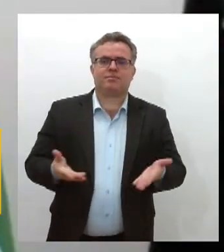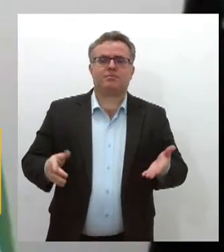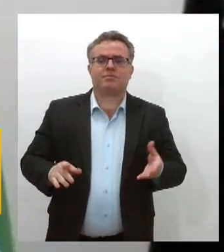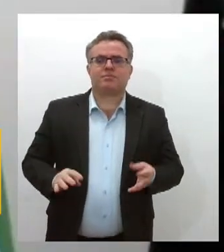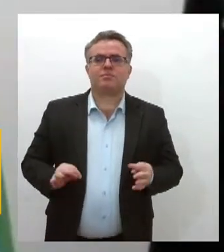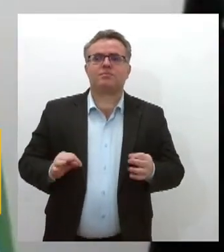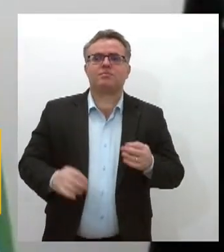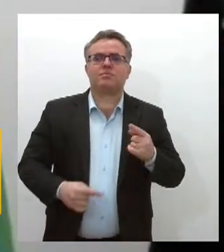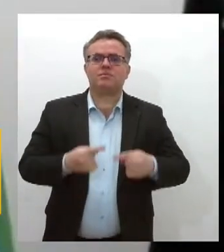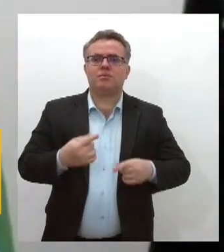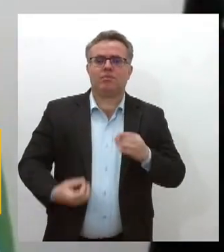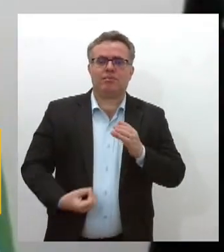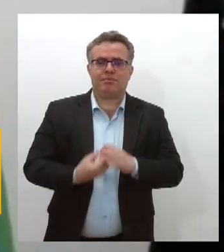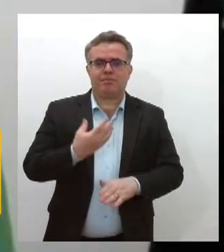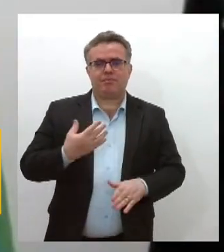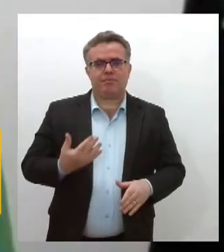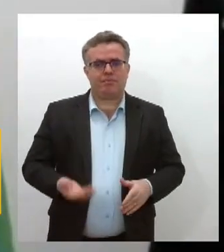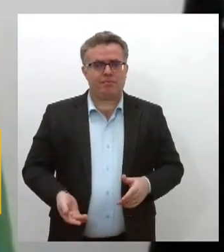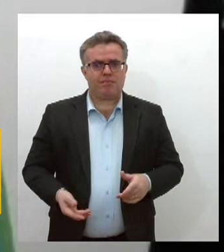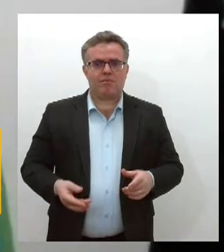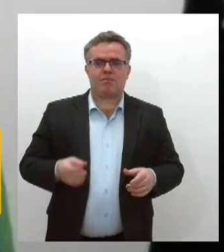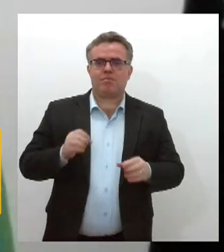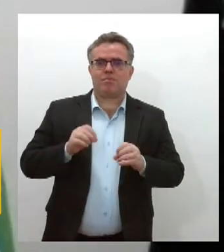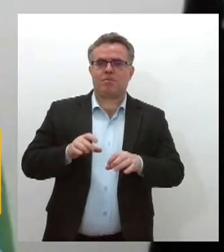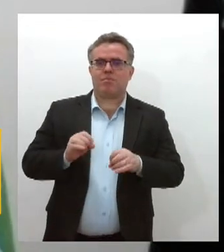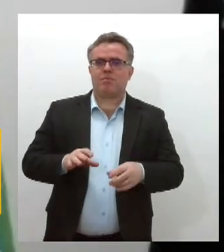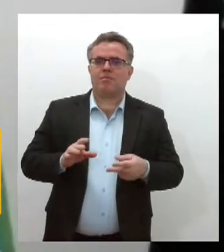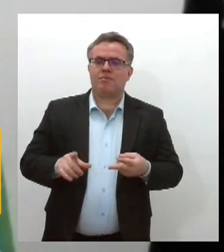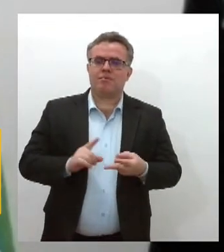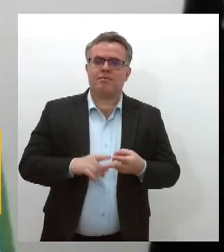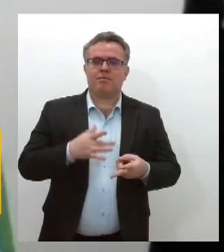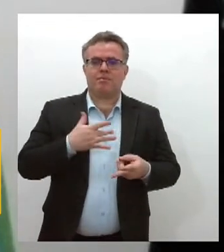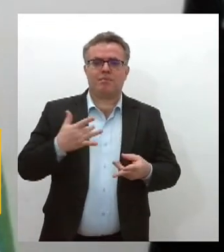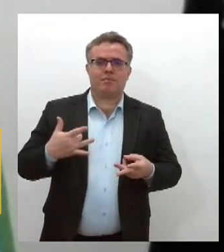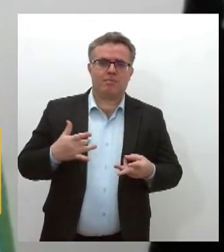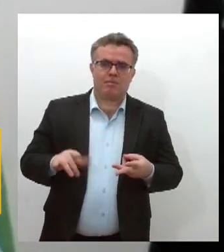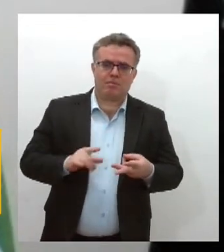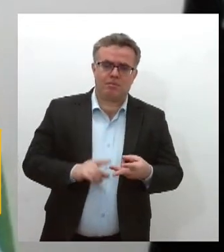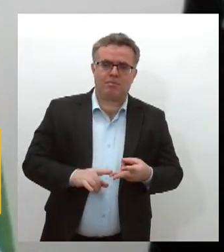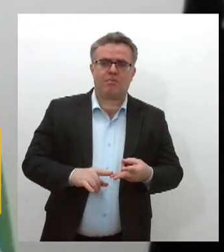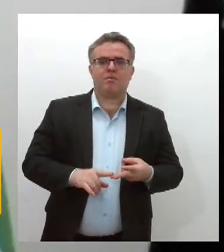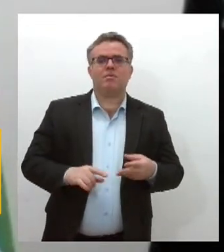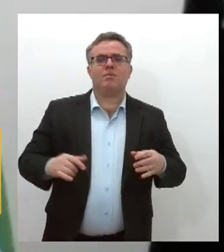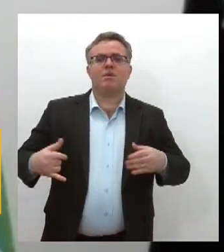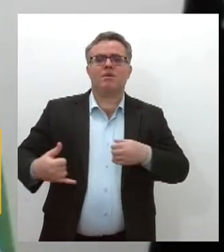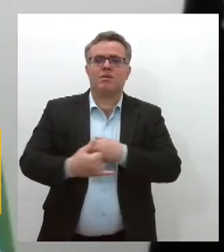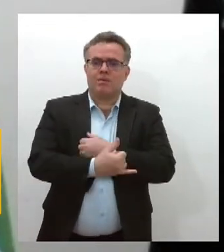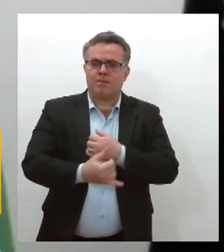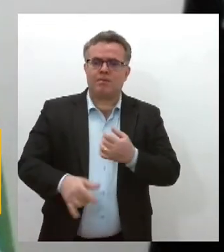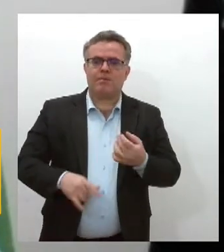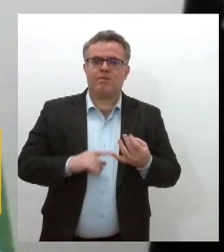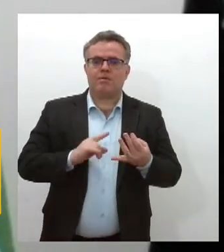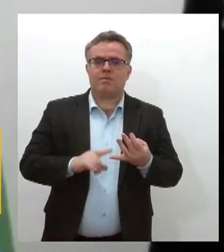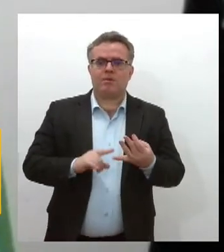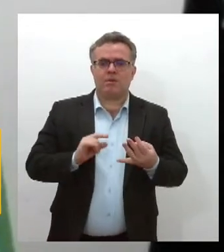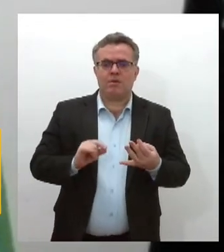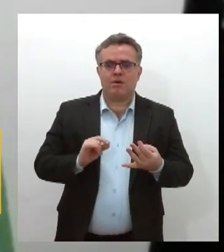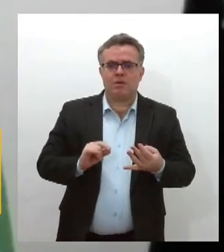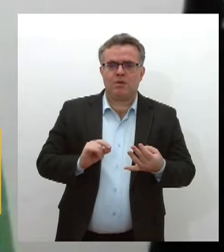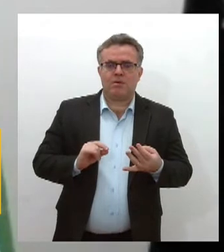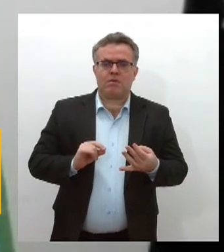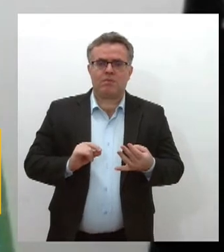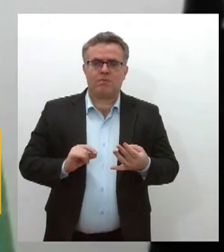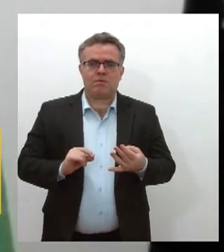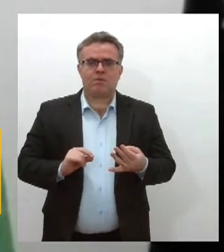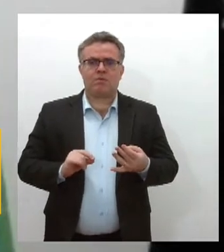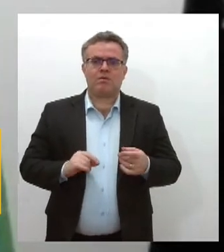públicas, como investimento em educação, investimento em saúde, a infraestrutura, até o rendimento